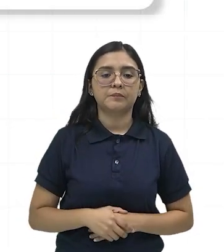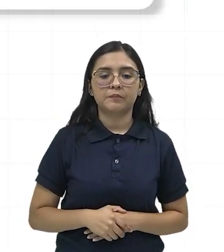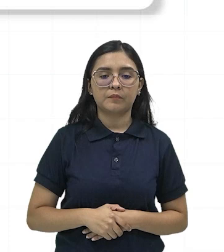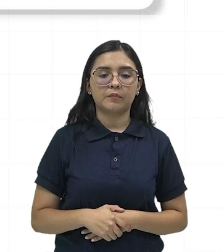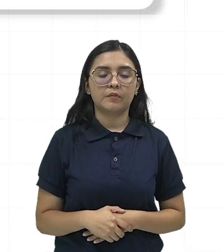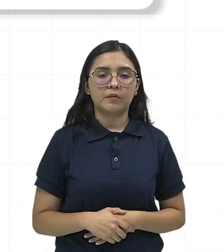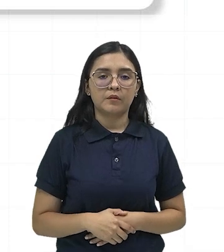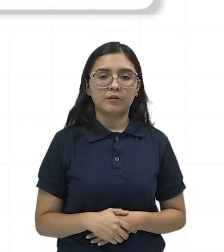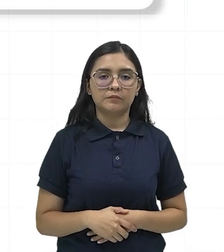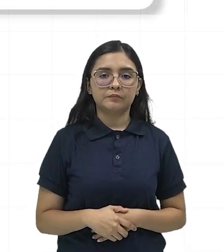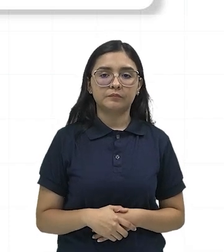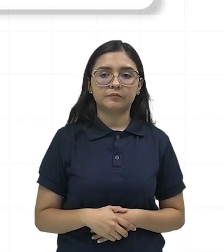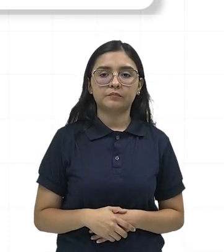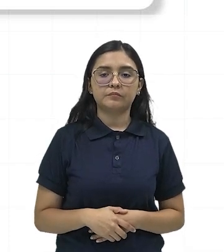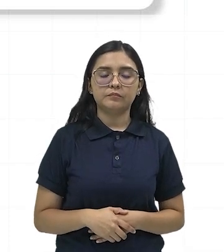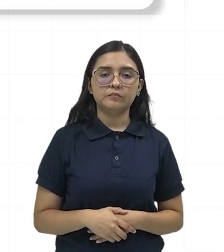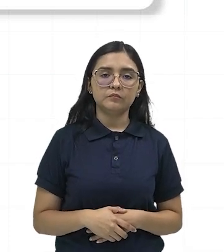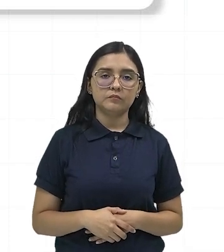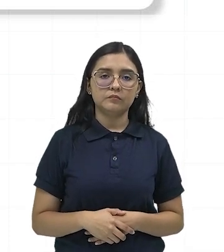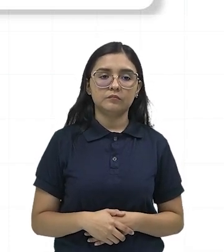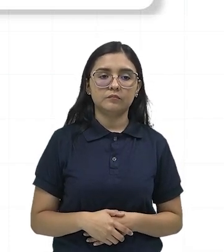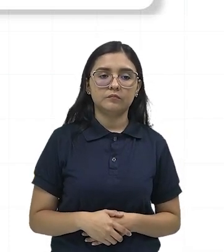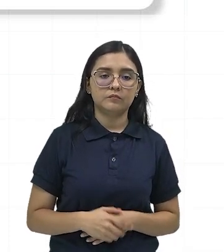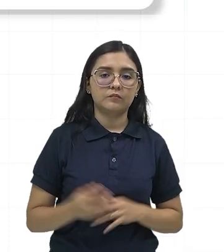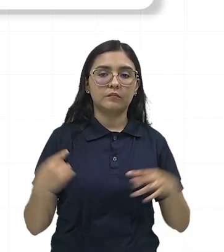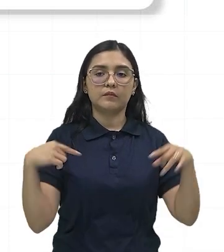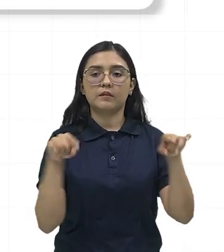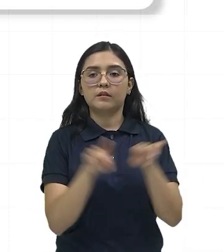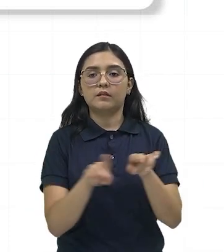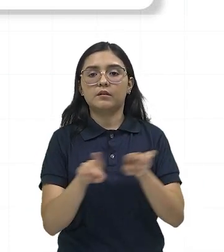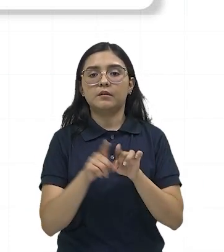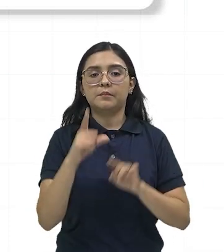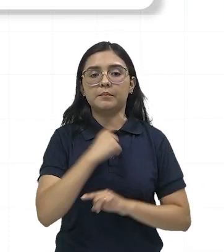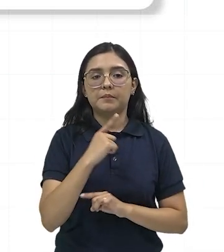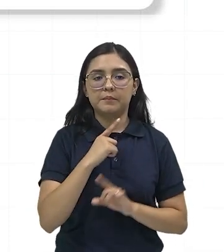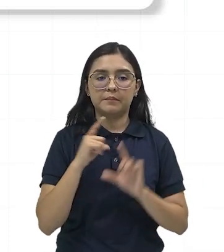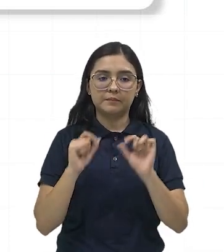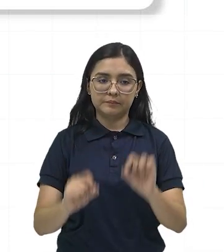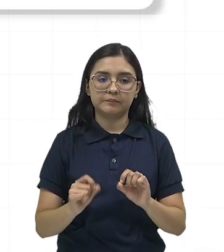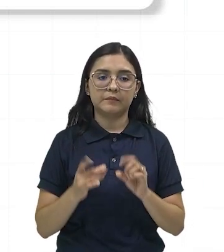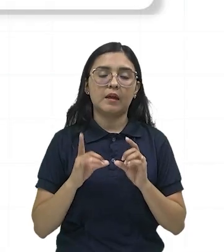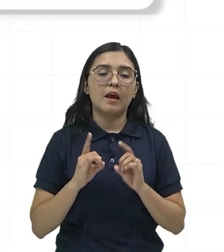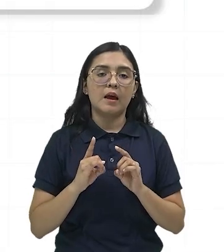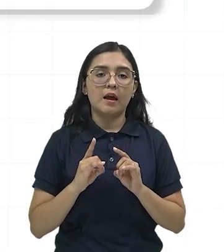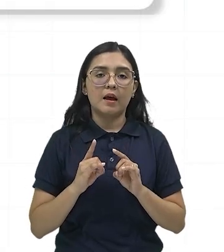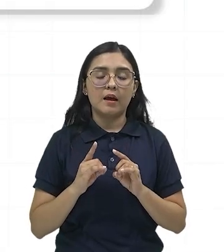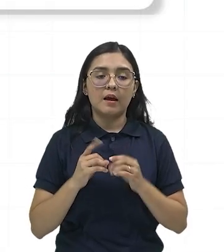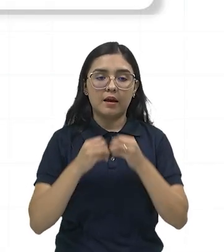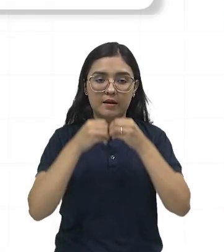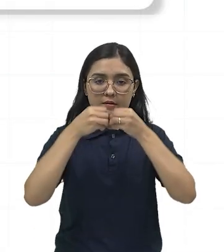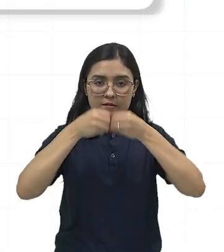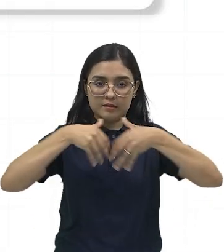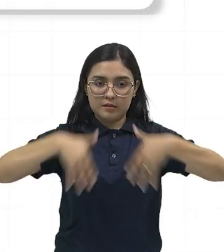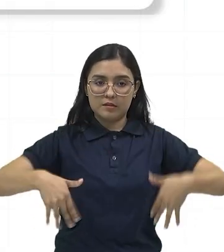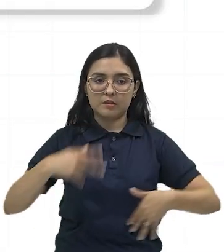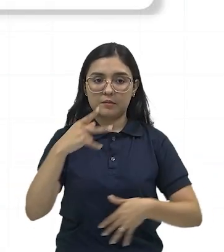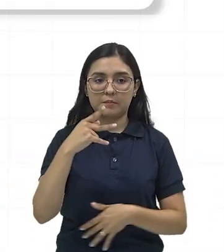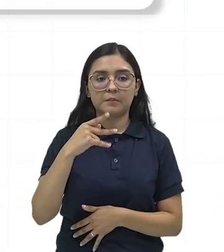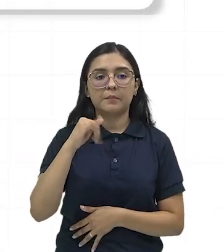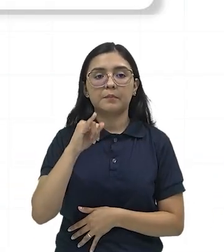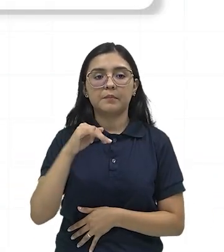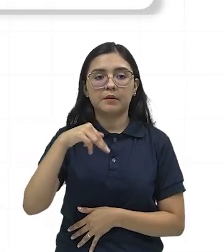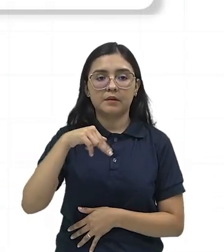o hormônio antidiurético. Temos também a glândula pineal, que produz o